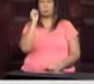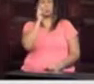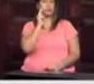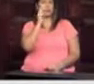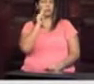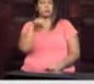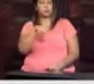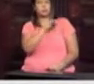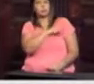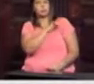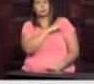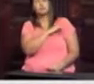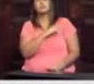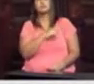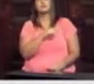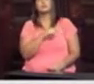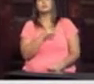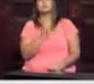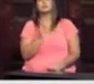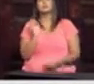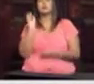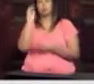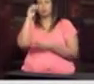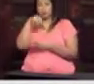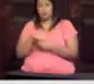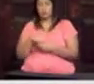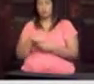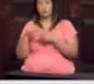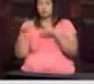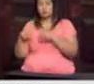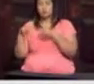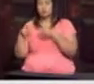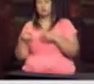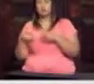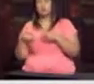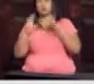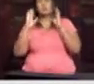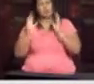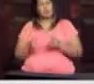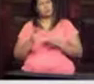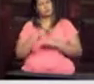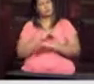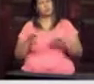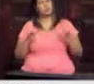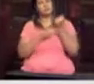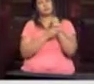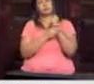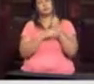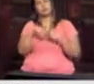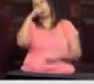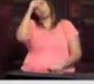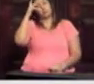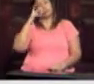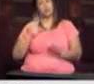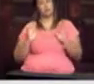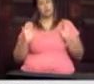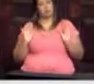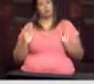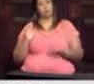Janeiro, e dentro das questões colocadas, foi falado da segurança pública. Aliás, o prefeito